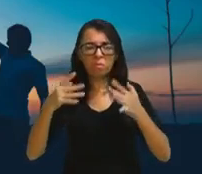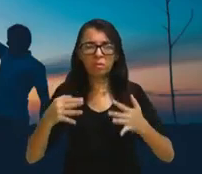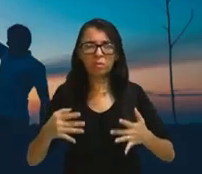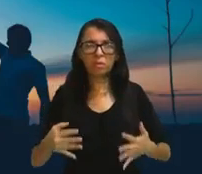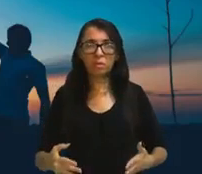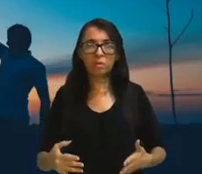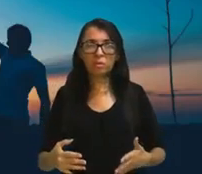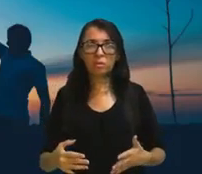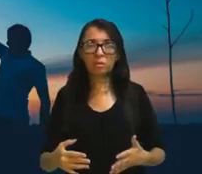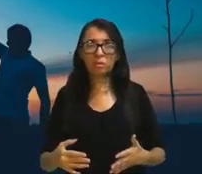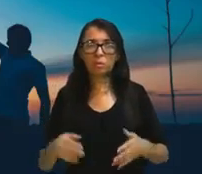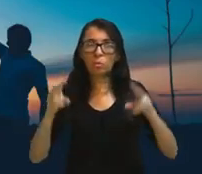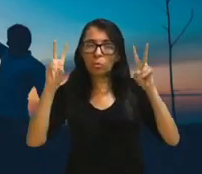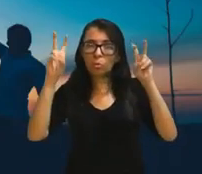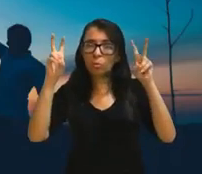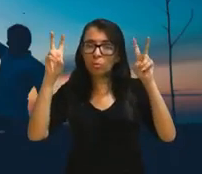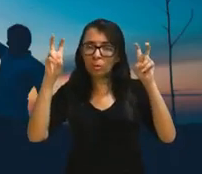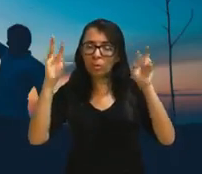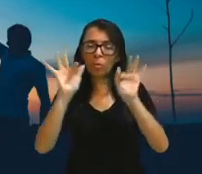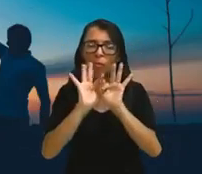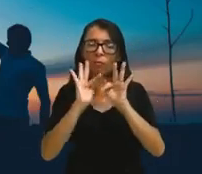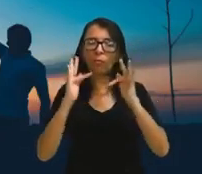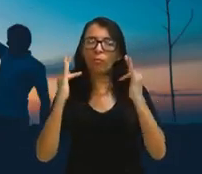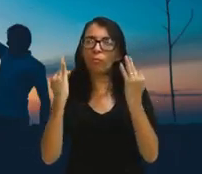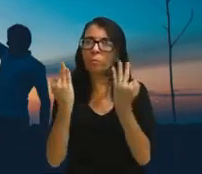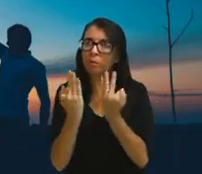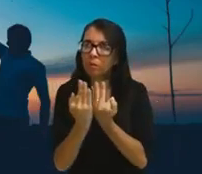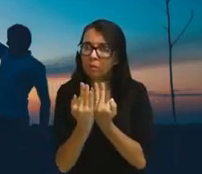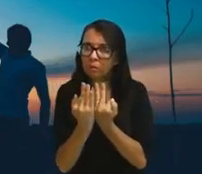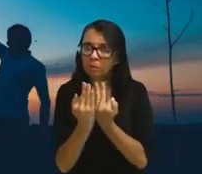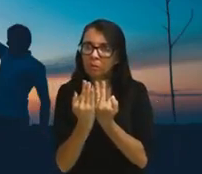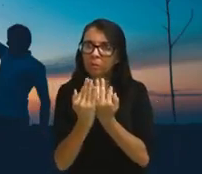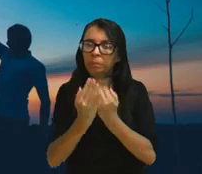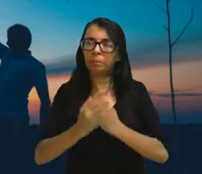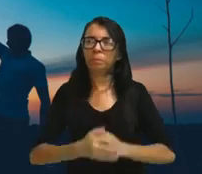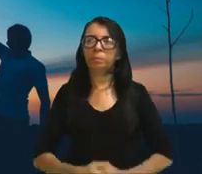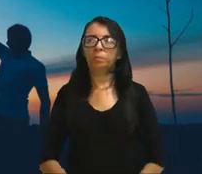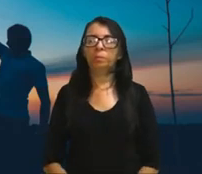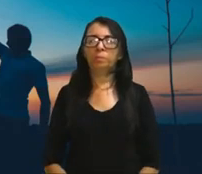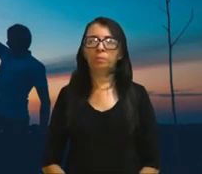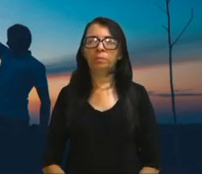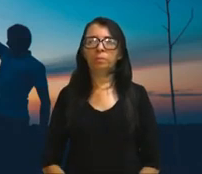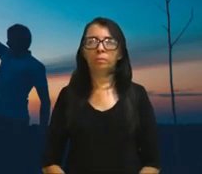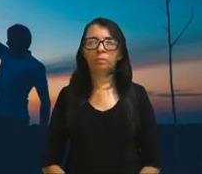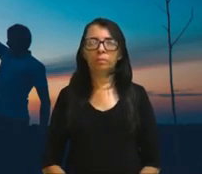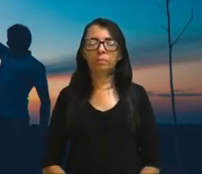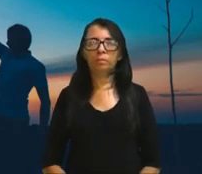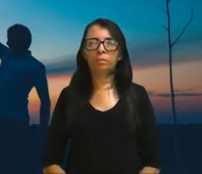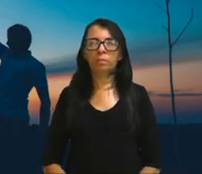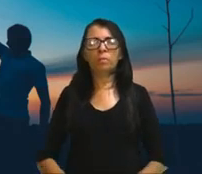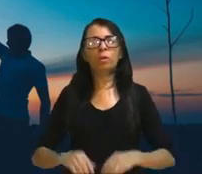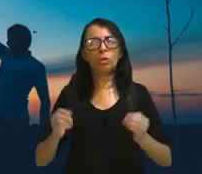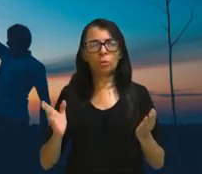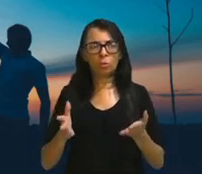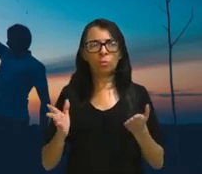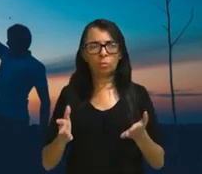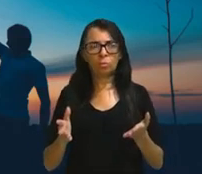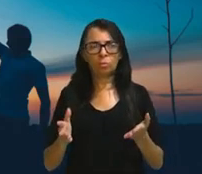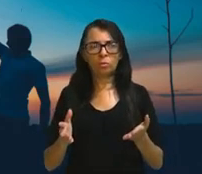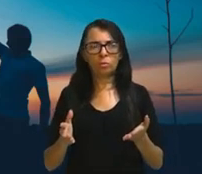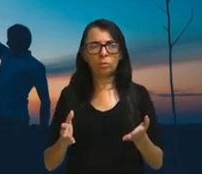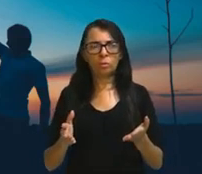nessa noite, eu gostaria de estar falando para você algumas instruções para o seu